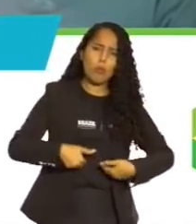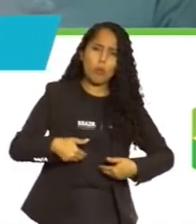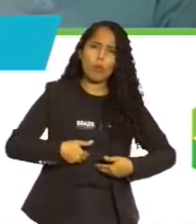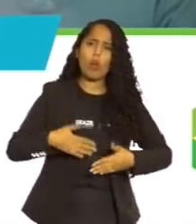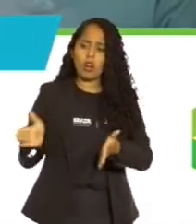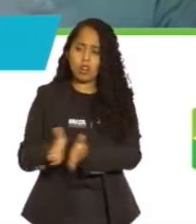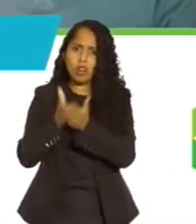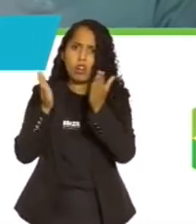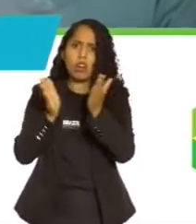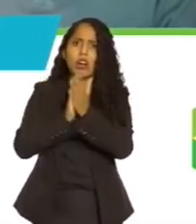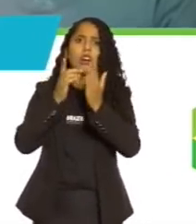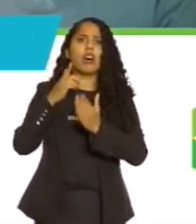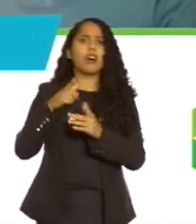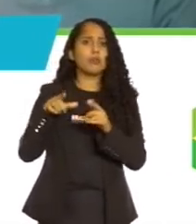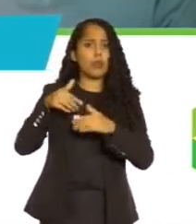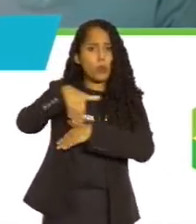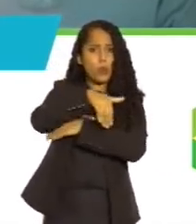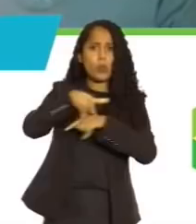no campo.